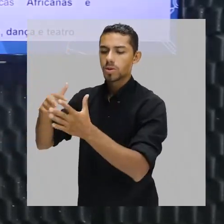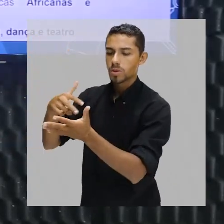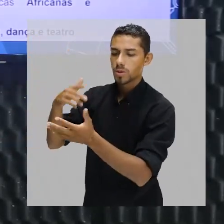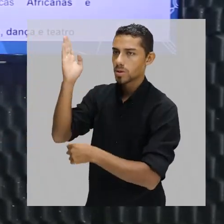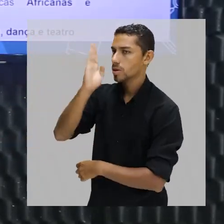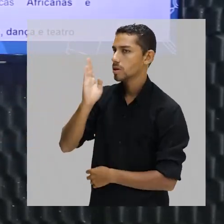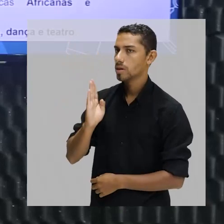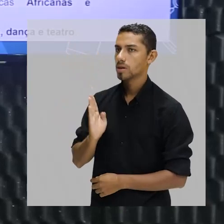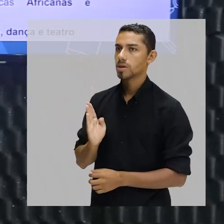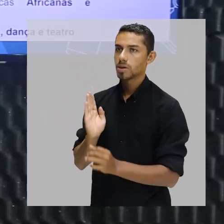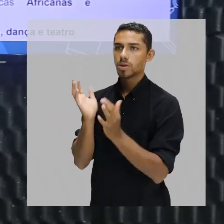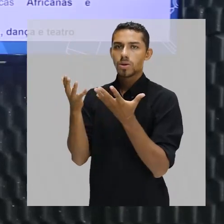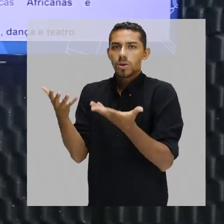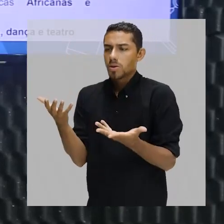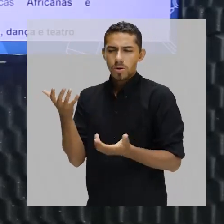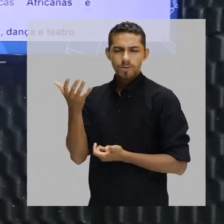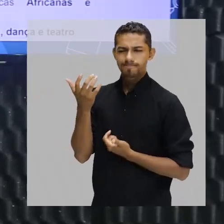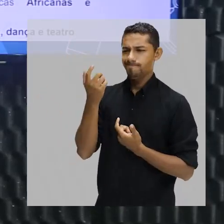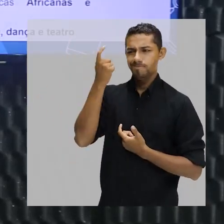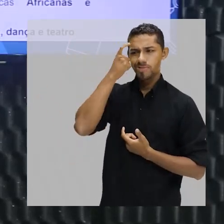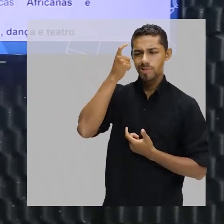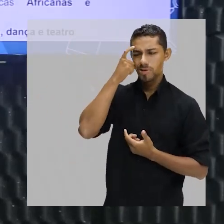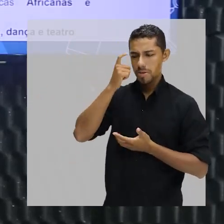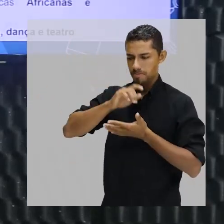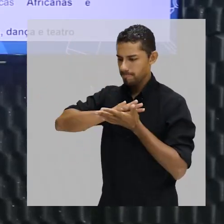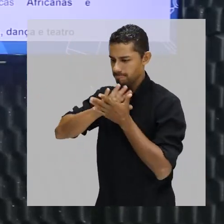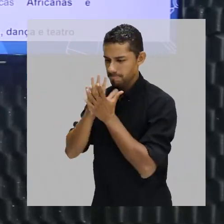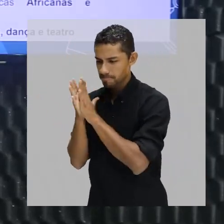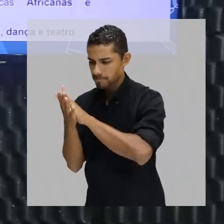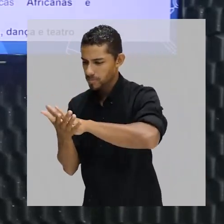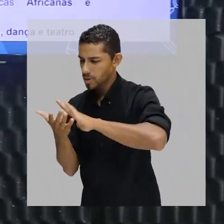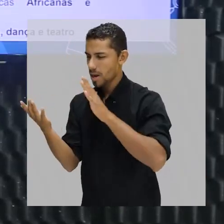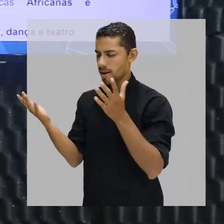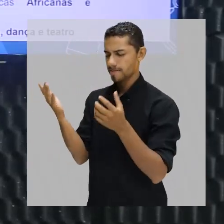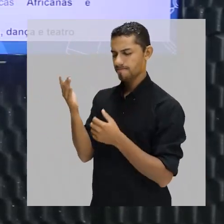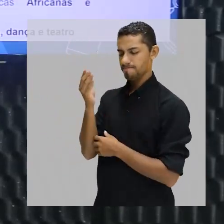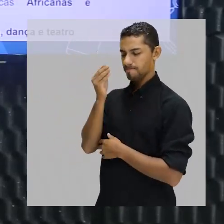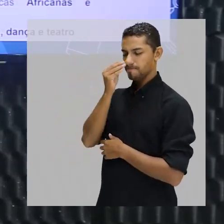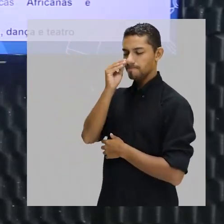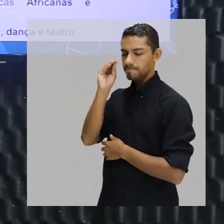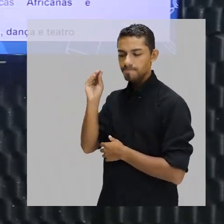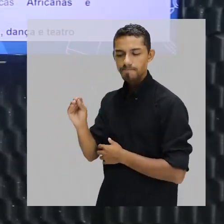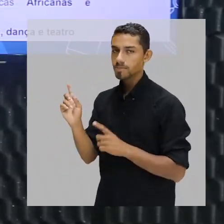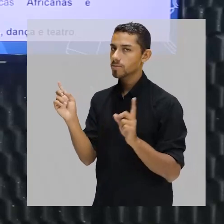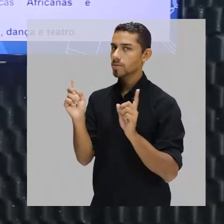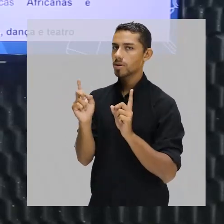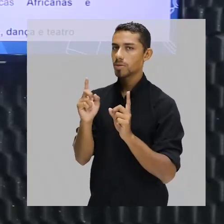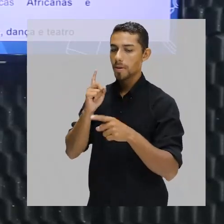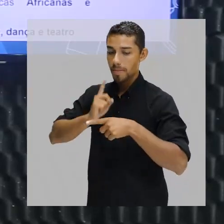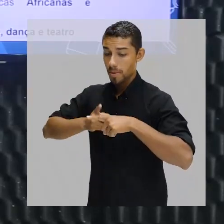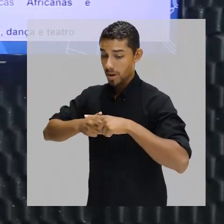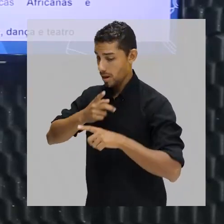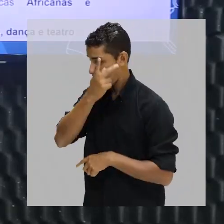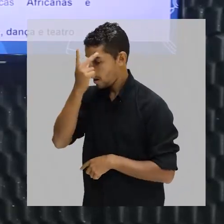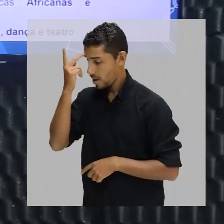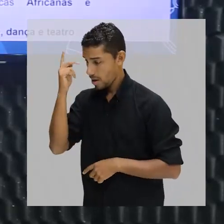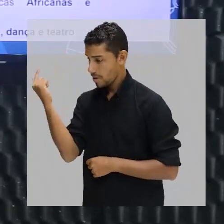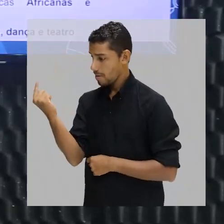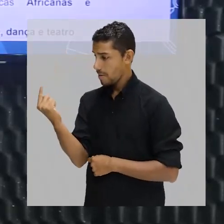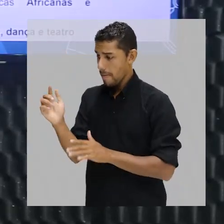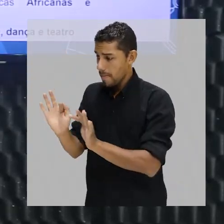não olhem com um olhar preconceituoso, não olhem com um olhar minimizador, porque na verdade as pessoas mais simples são as que produzem